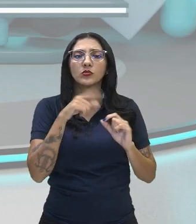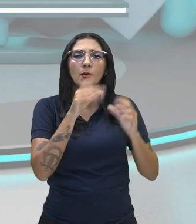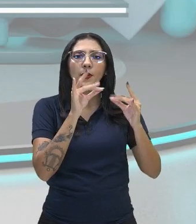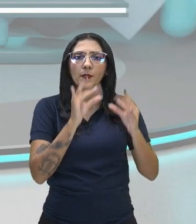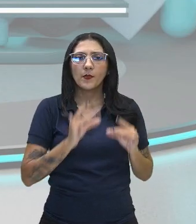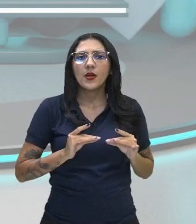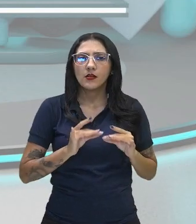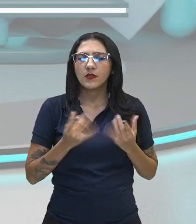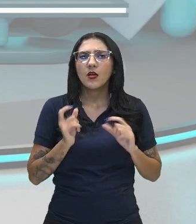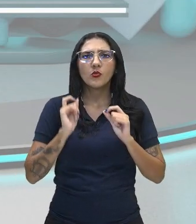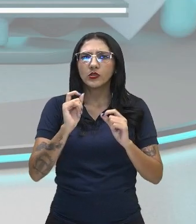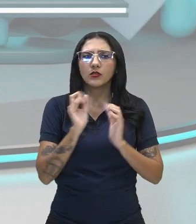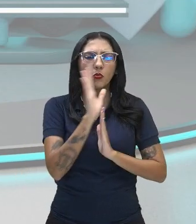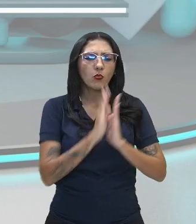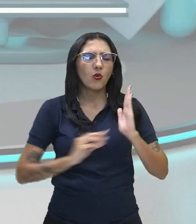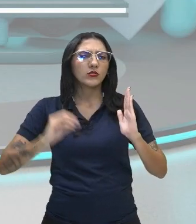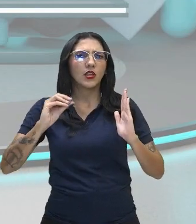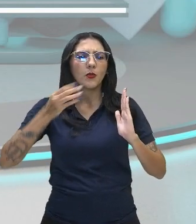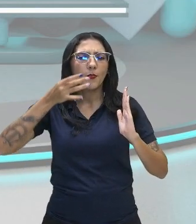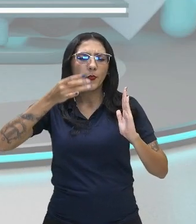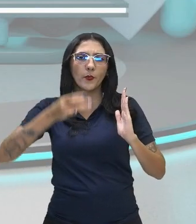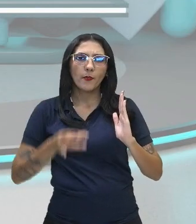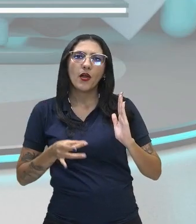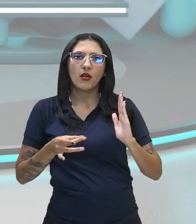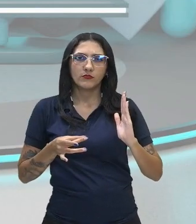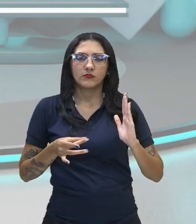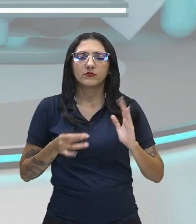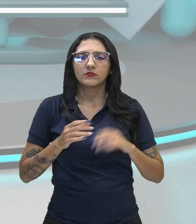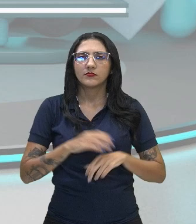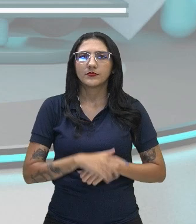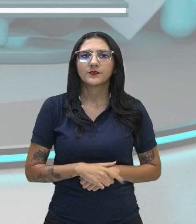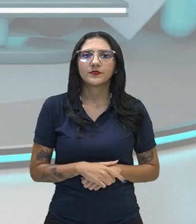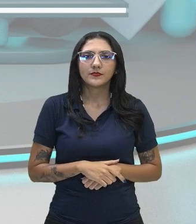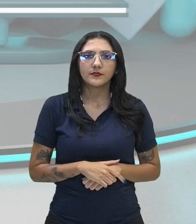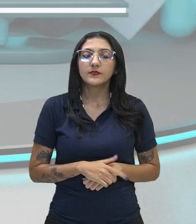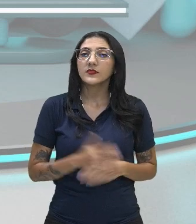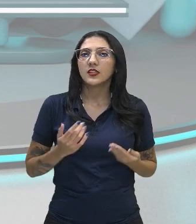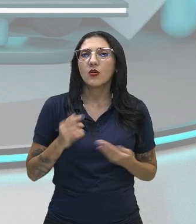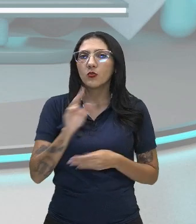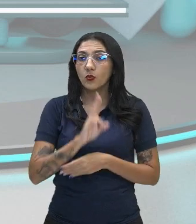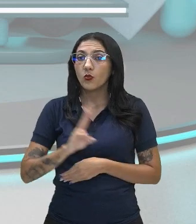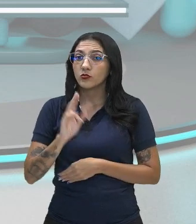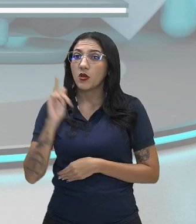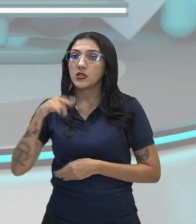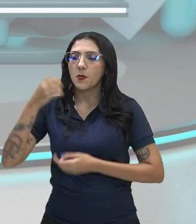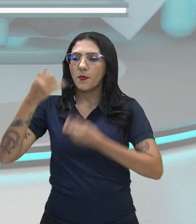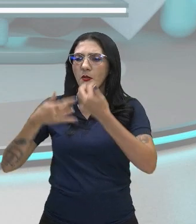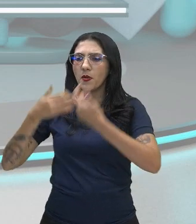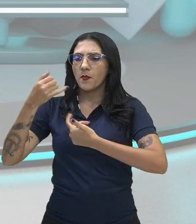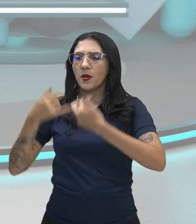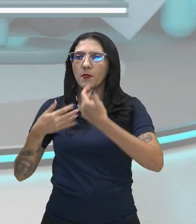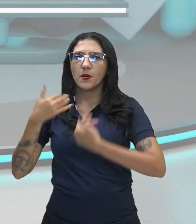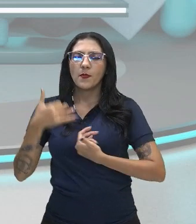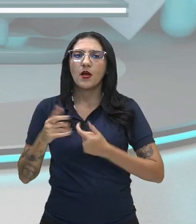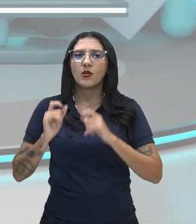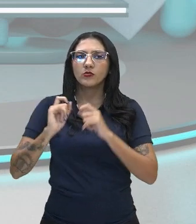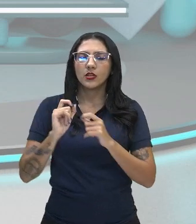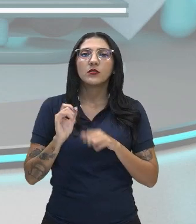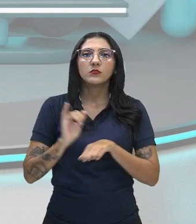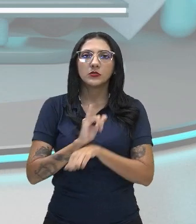um retrato verbal com palavras, certo? Então, a descrição, ela é um